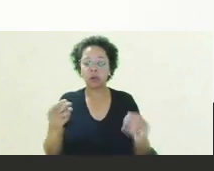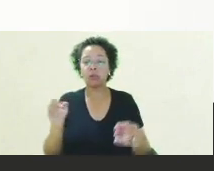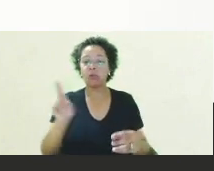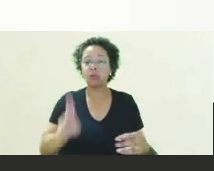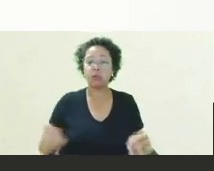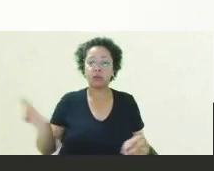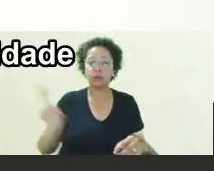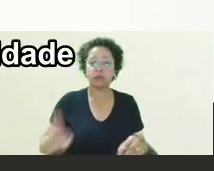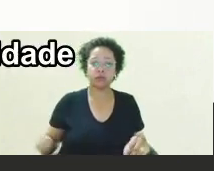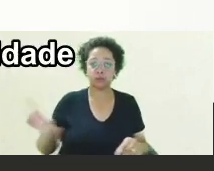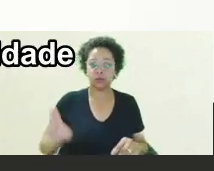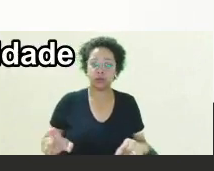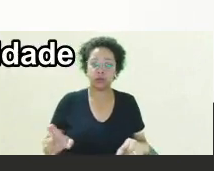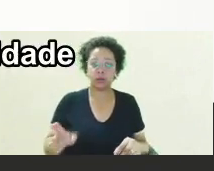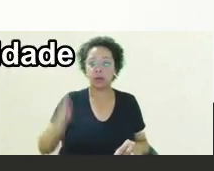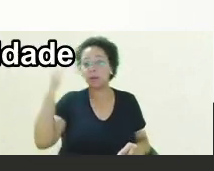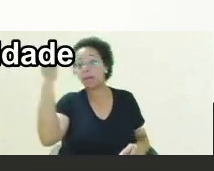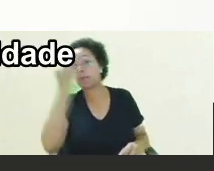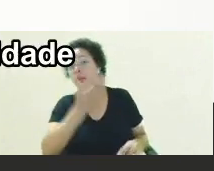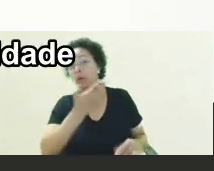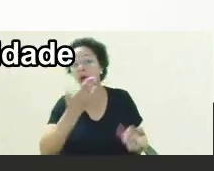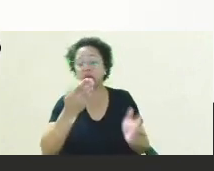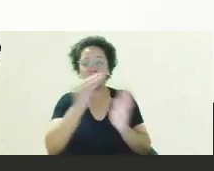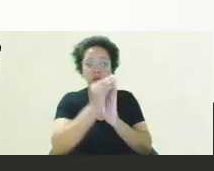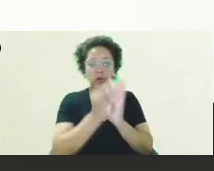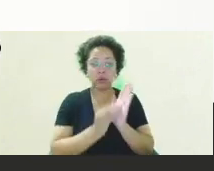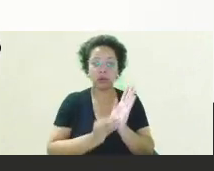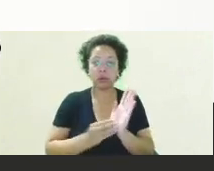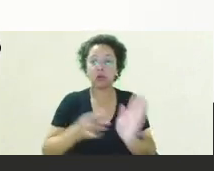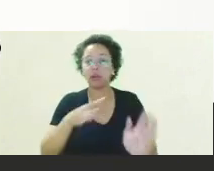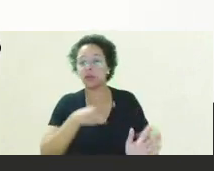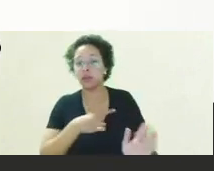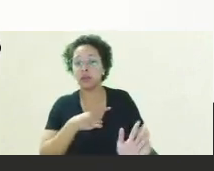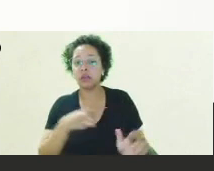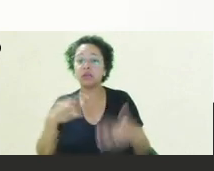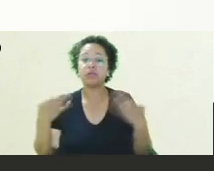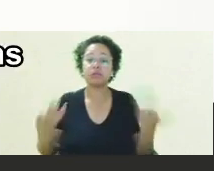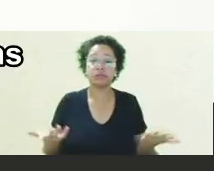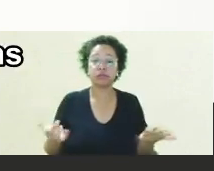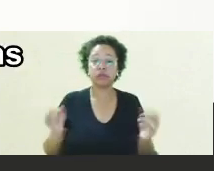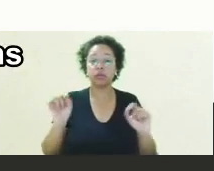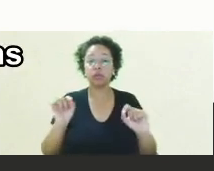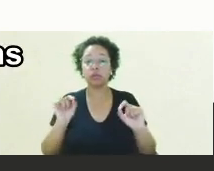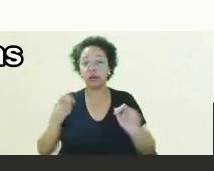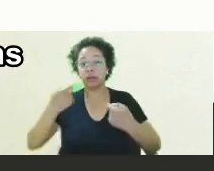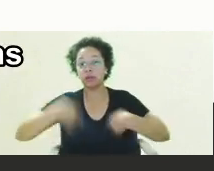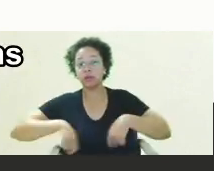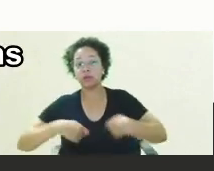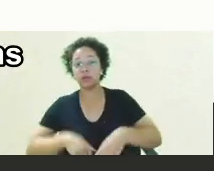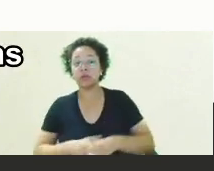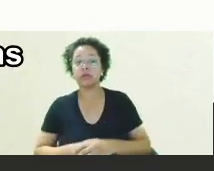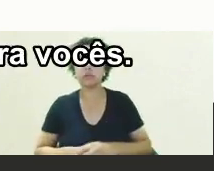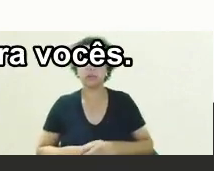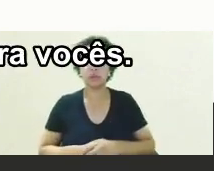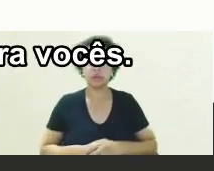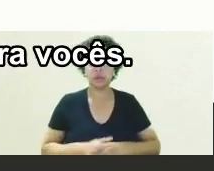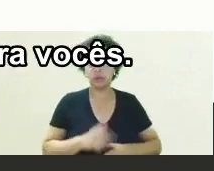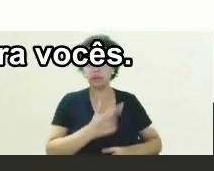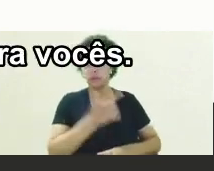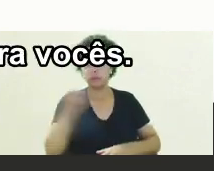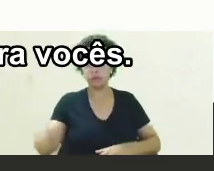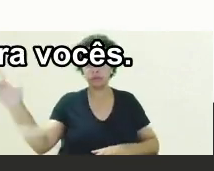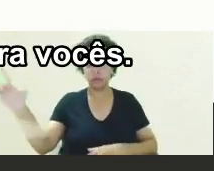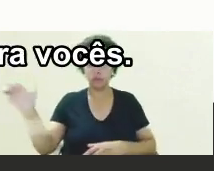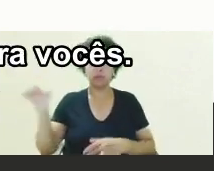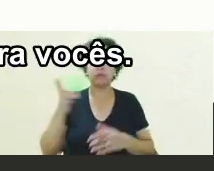usar? Que evidências de acessibilidade eu tenho que registrar? Assim? E tem outros personagens, além